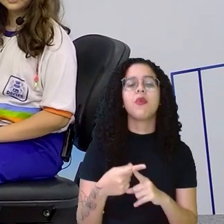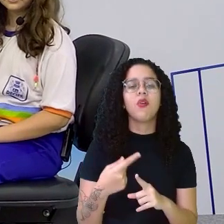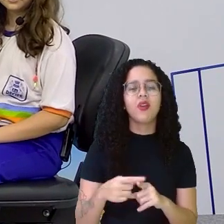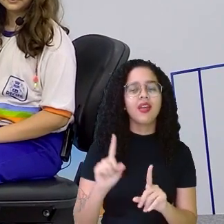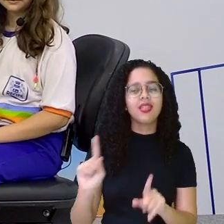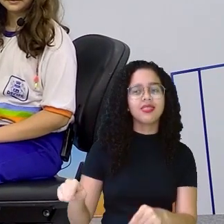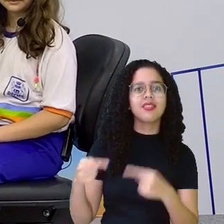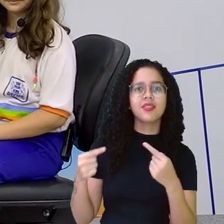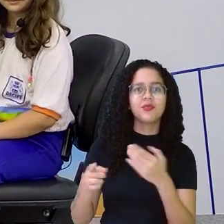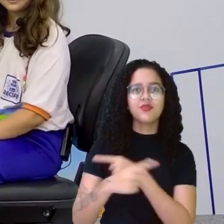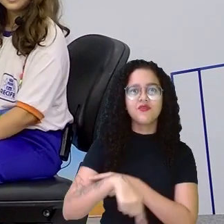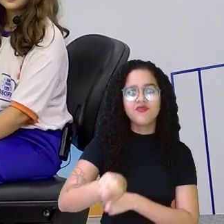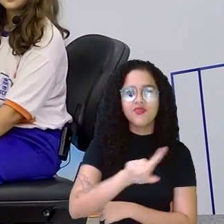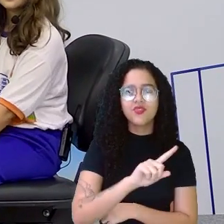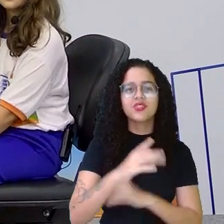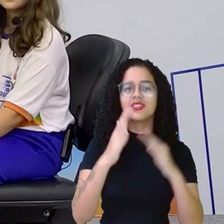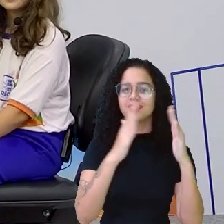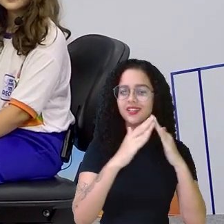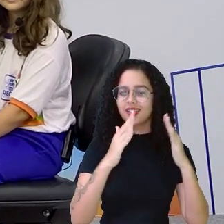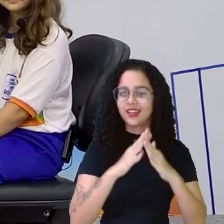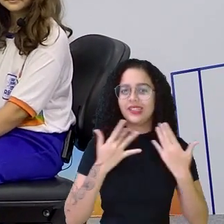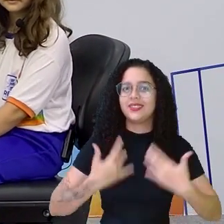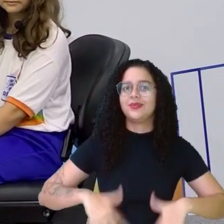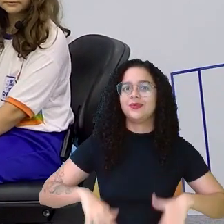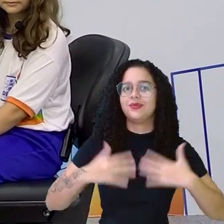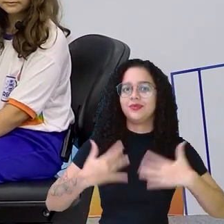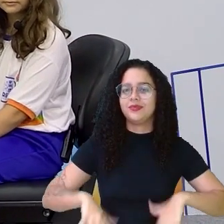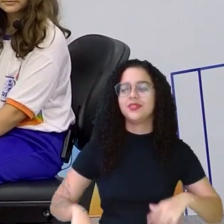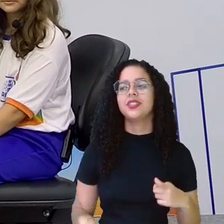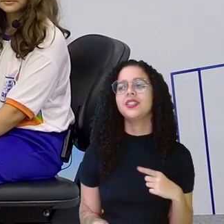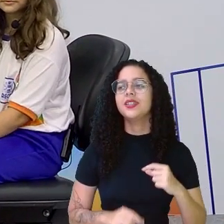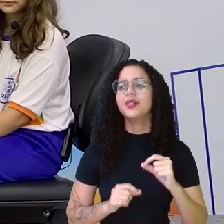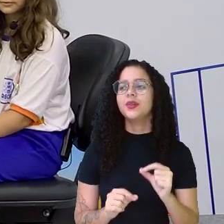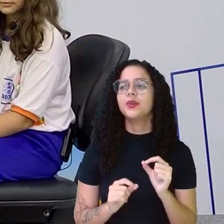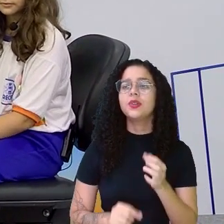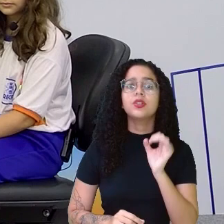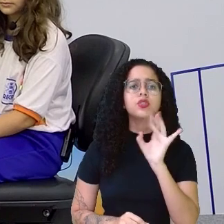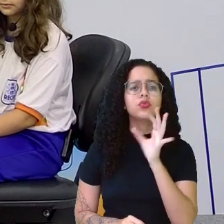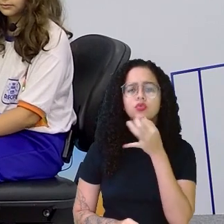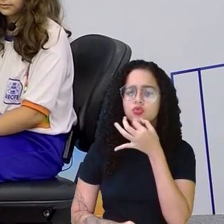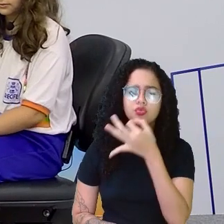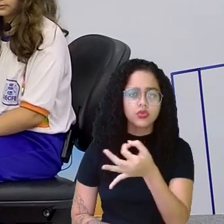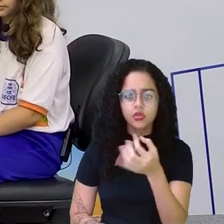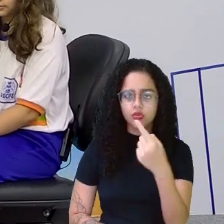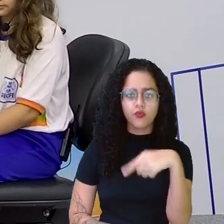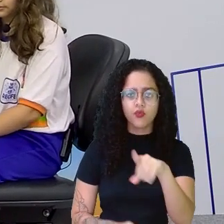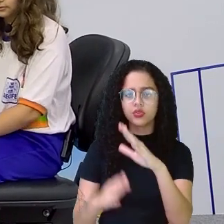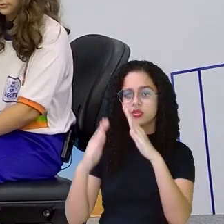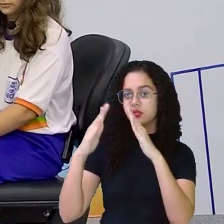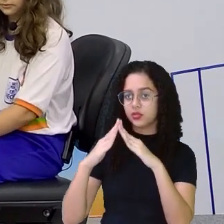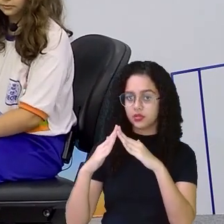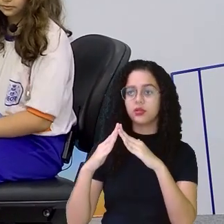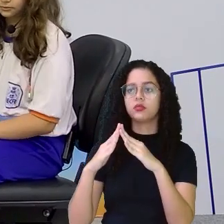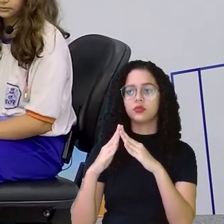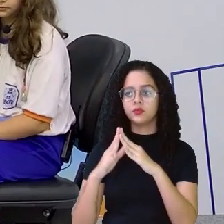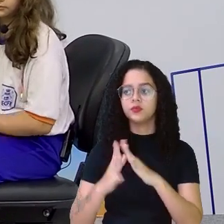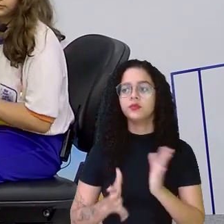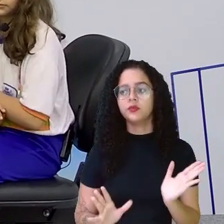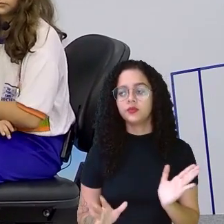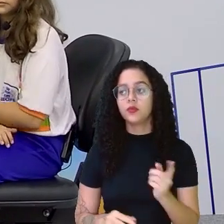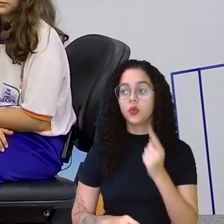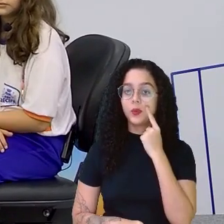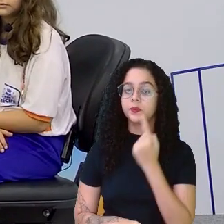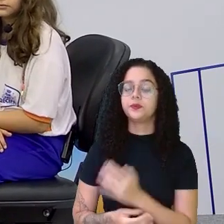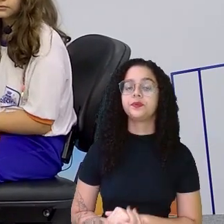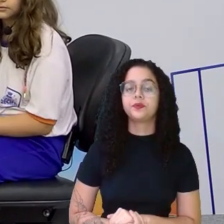ser o desafio de vocês. Então, olha só, a gente trouxe hoje como sugestão para vocês em casa. Vocês,